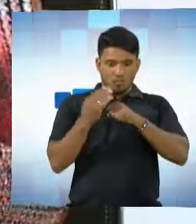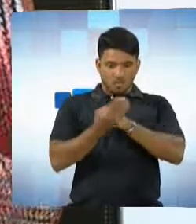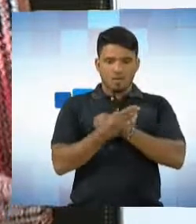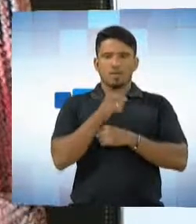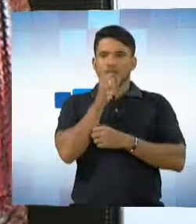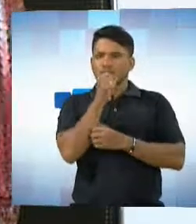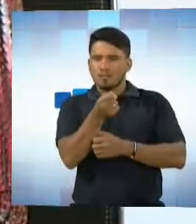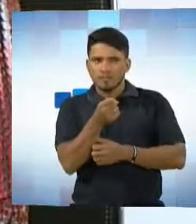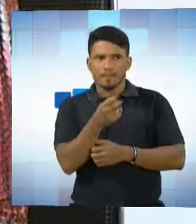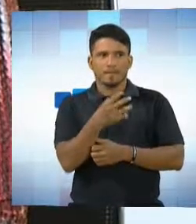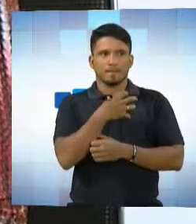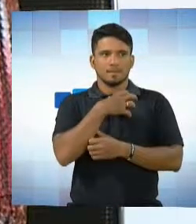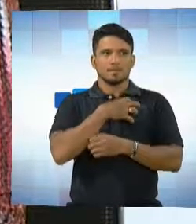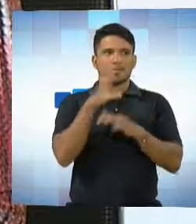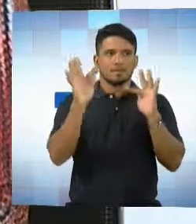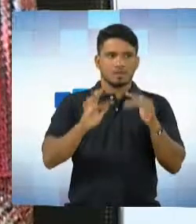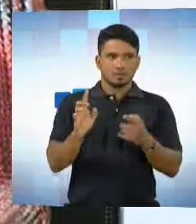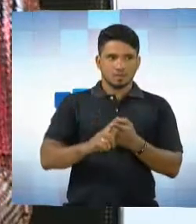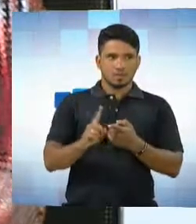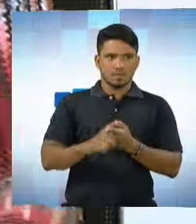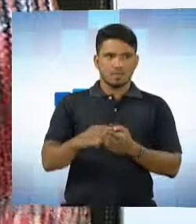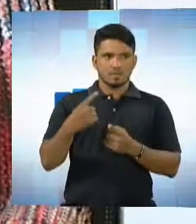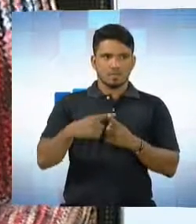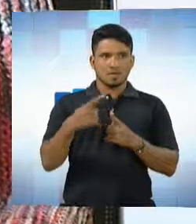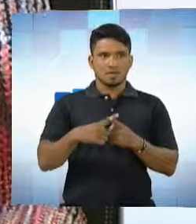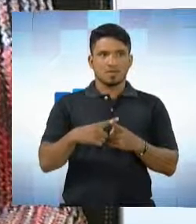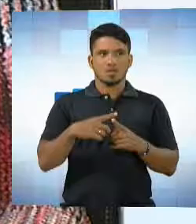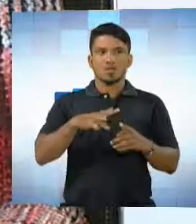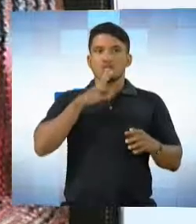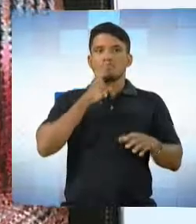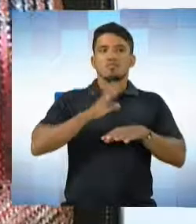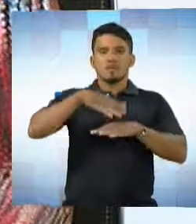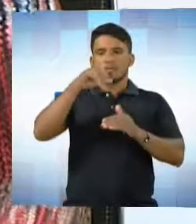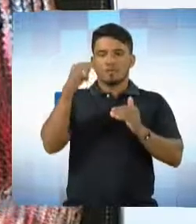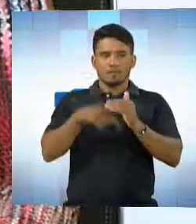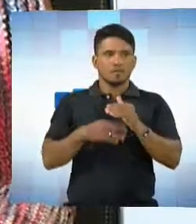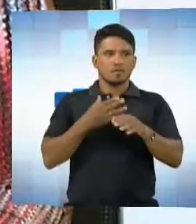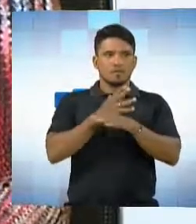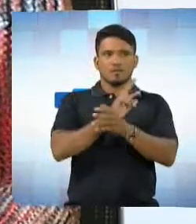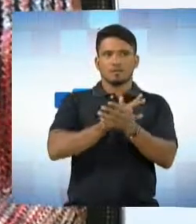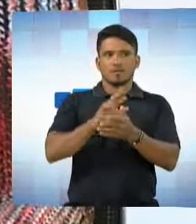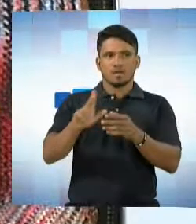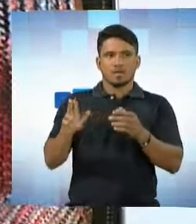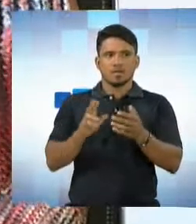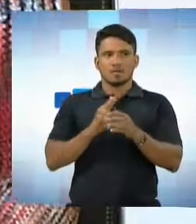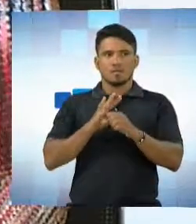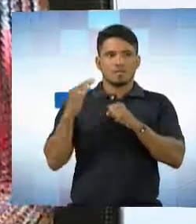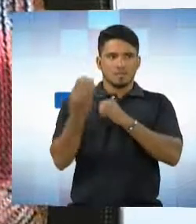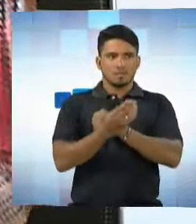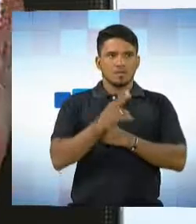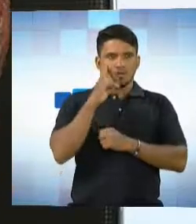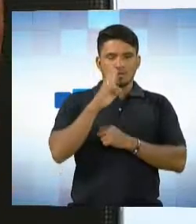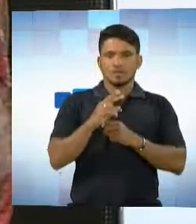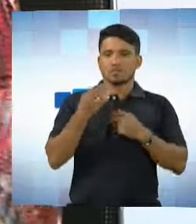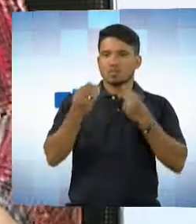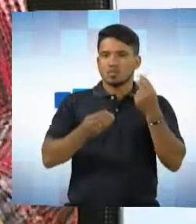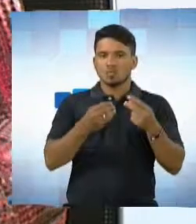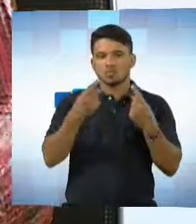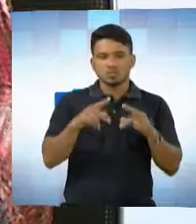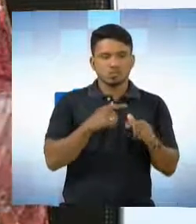me sinto privilegiada, porque eu tenho ainda mais esse leque aberto, porque eu ando em vários bairros. Então, eu fico sabendo da realidade de